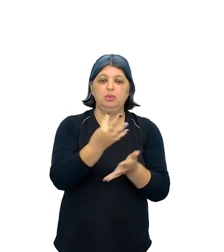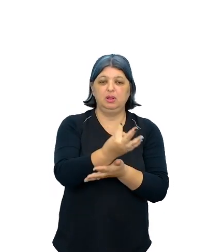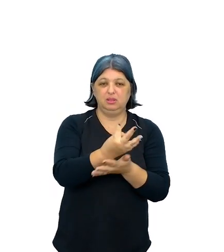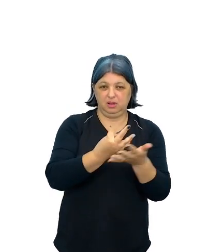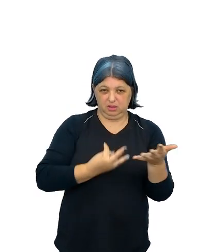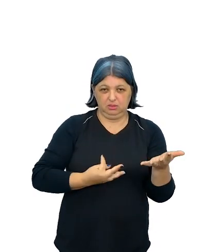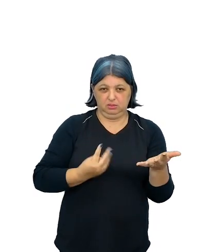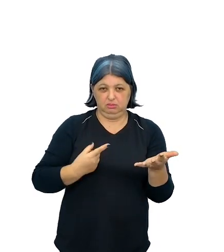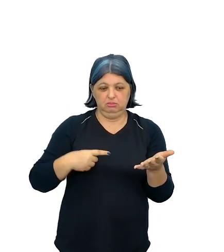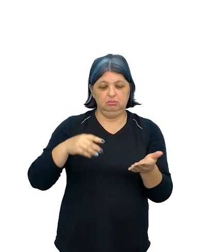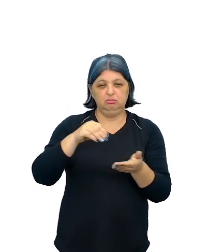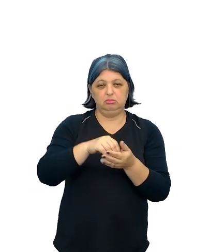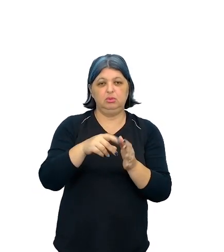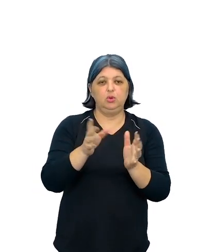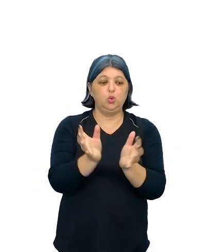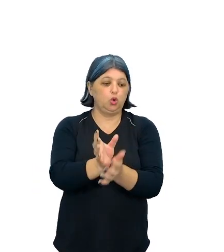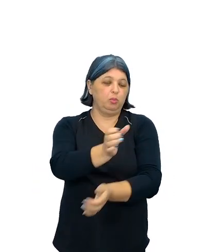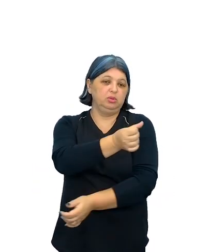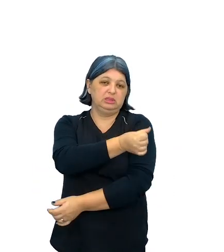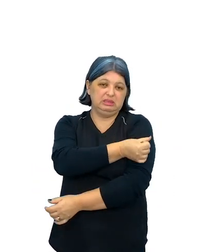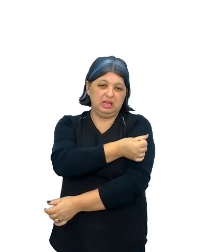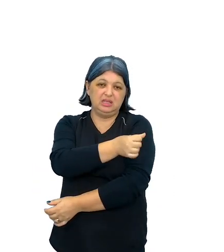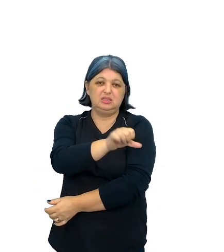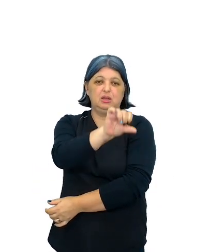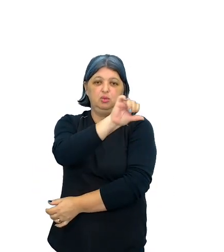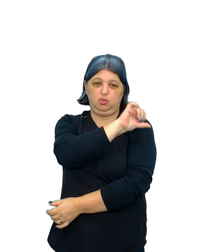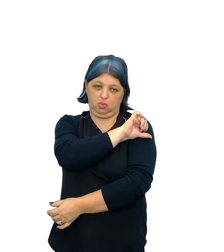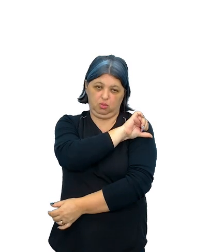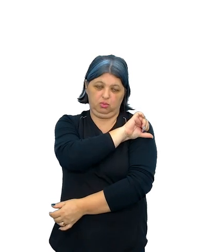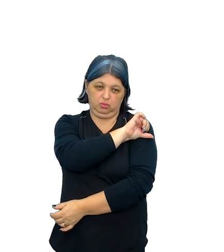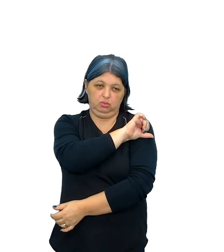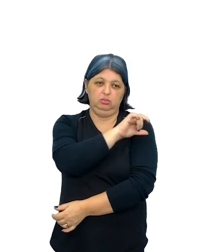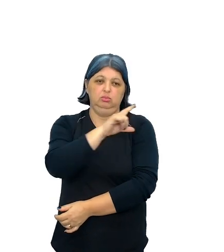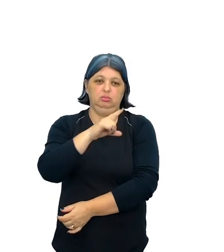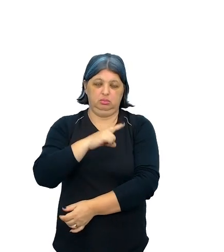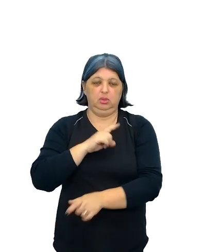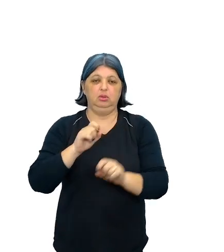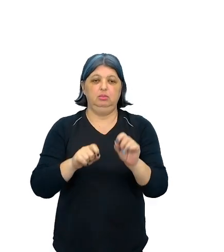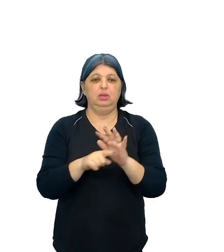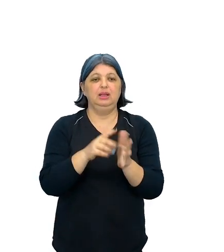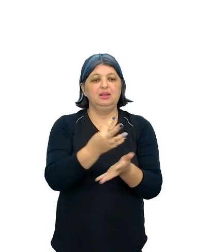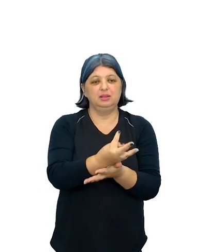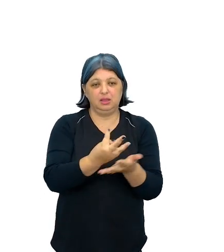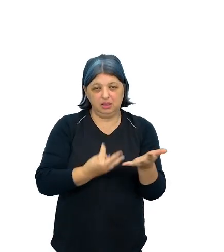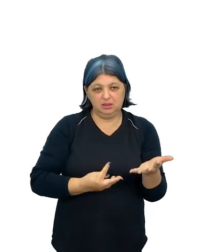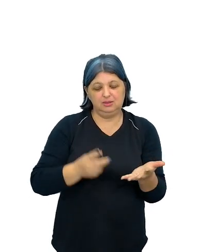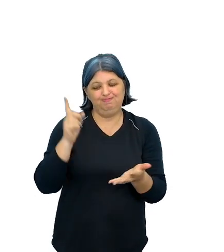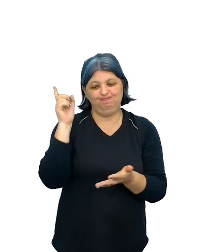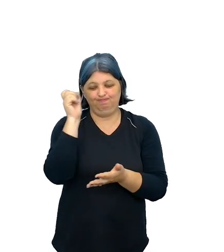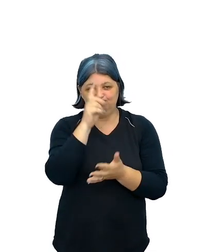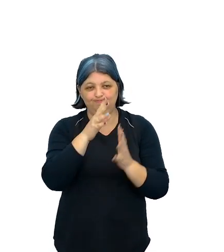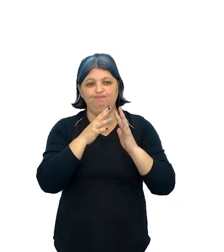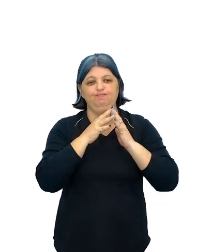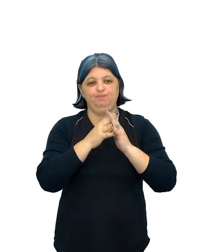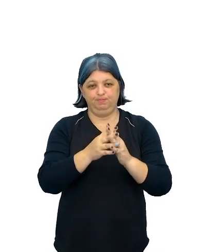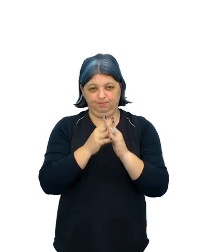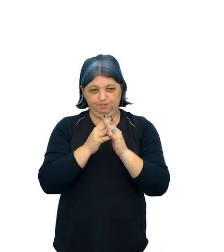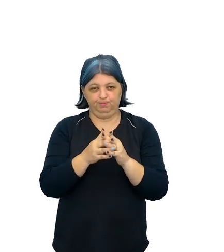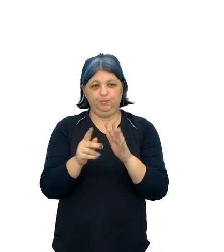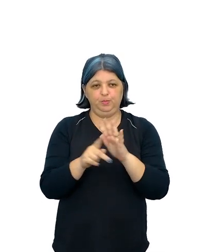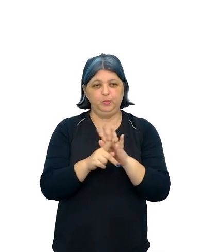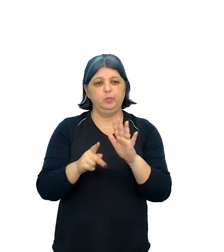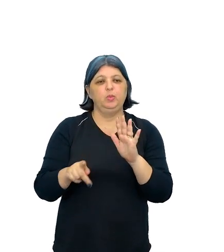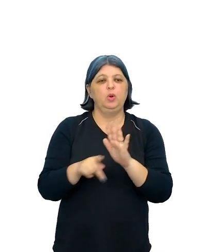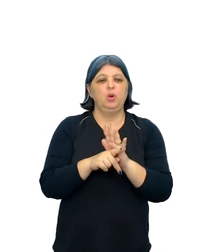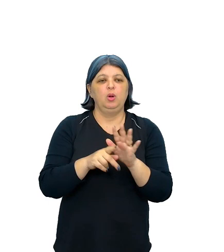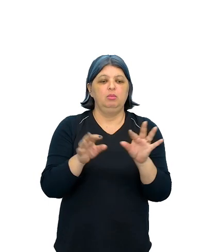que estão desde o sexto ano até o nono ano também são textos de maior dificuldade, com a